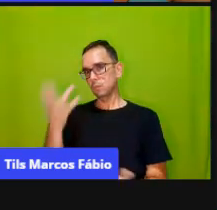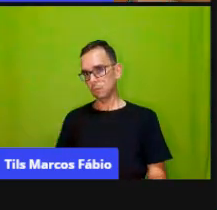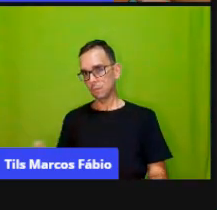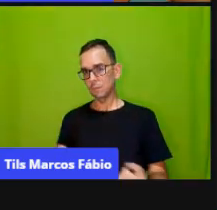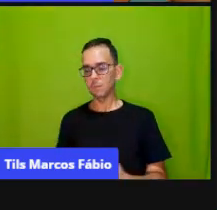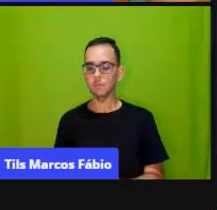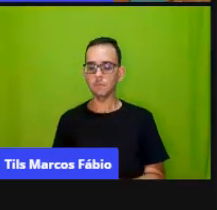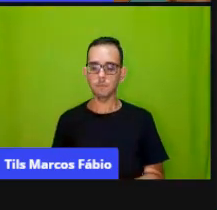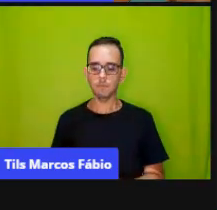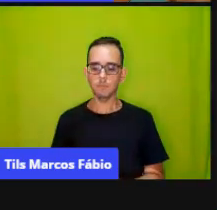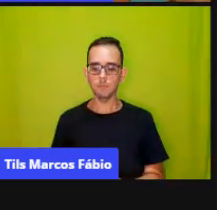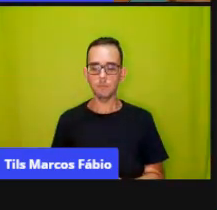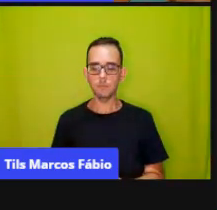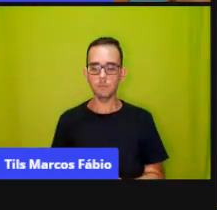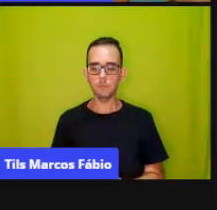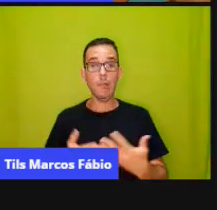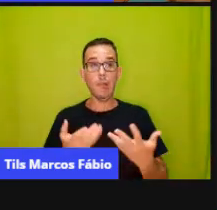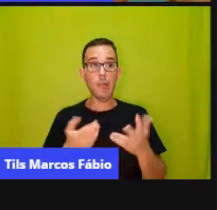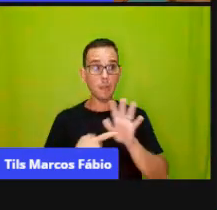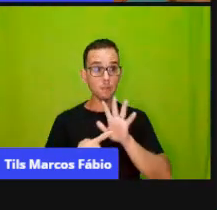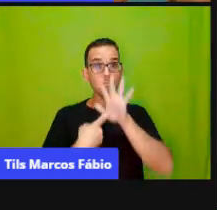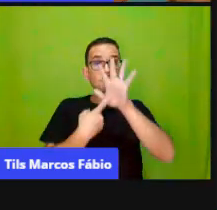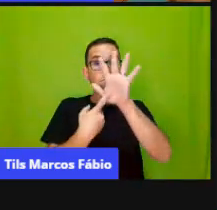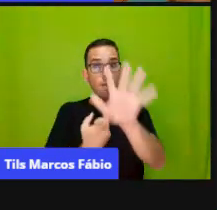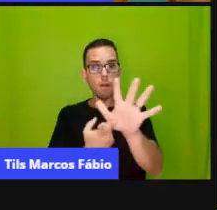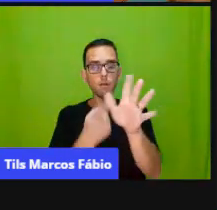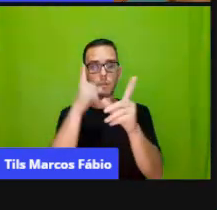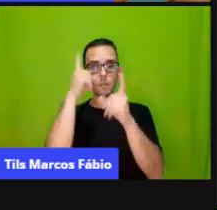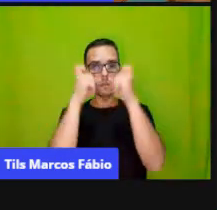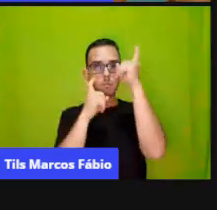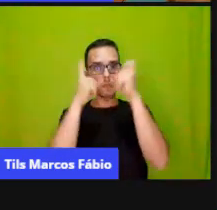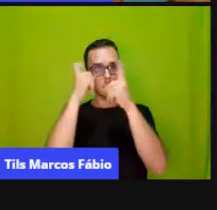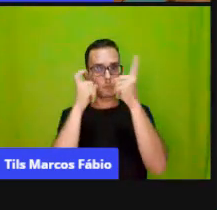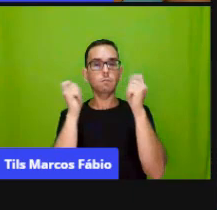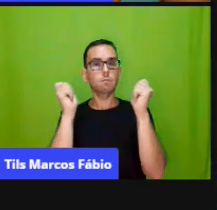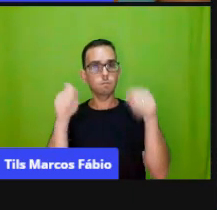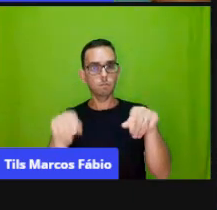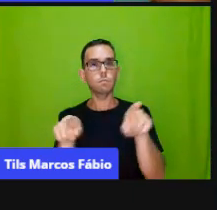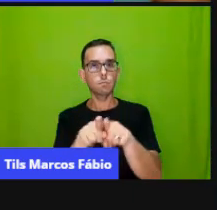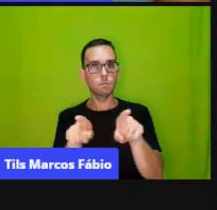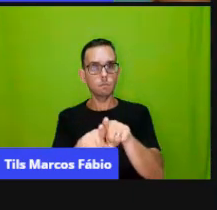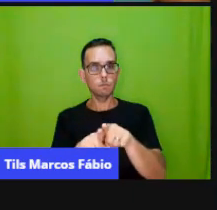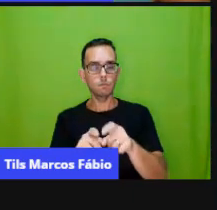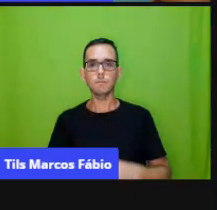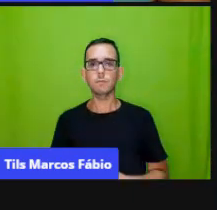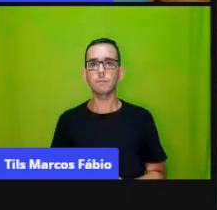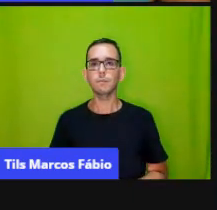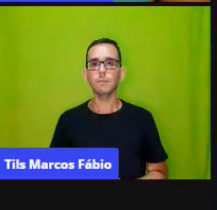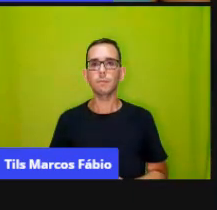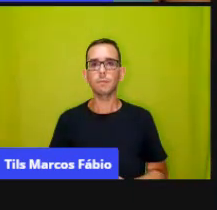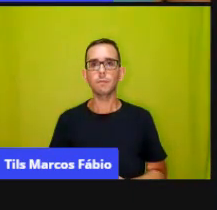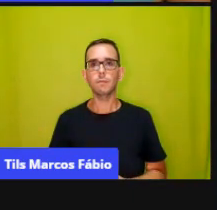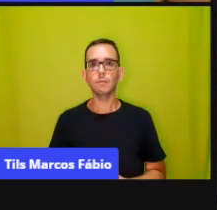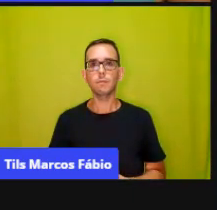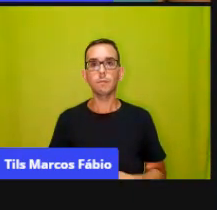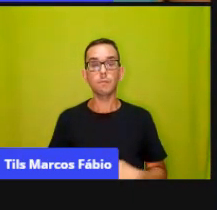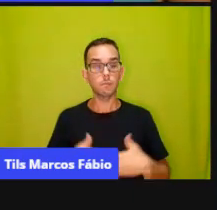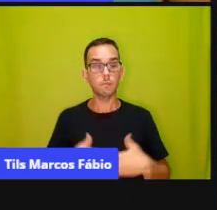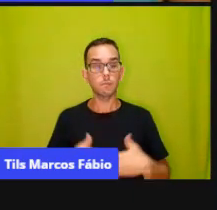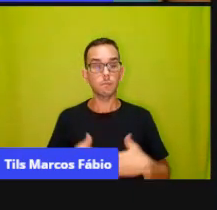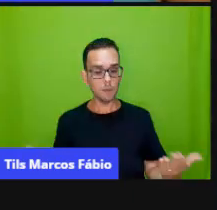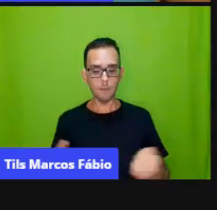né? E ele expressa isso de alguma forma. Próximo, por favor. Né? Então, seguindo, a